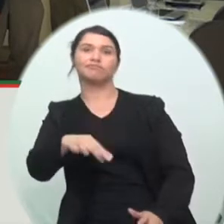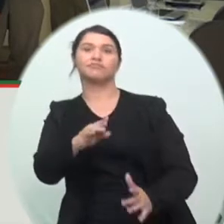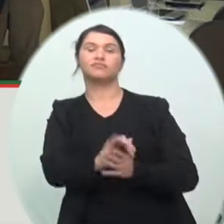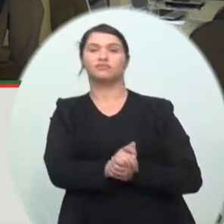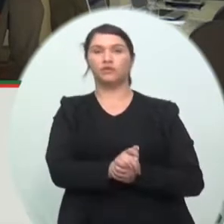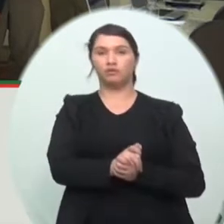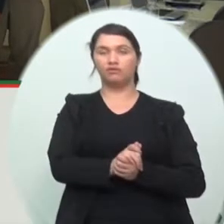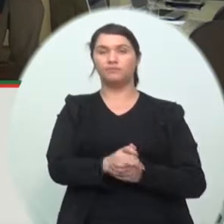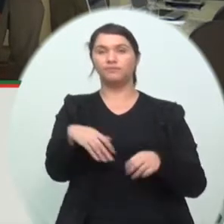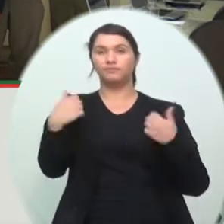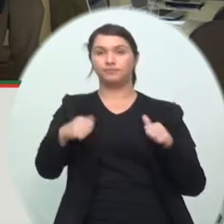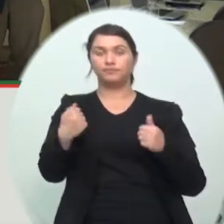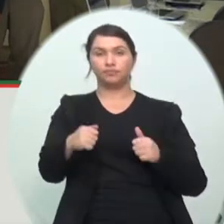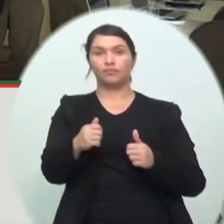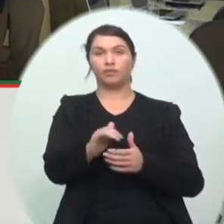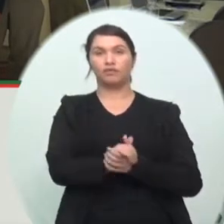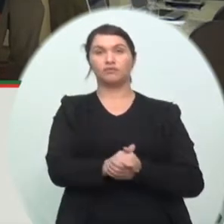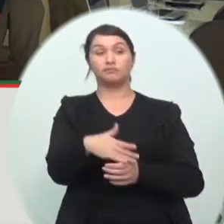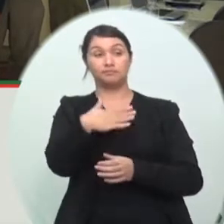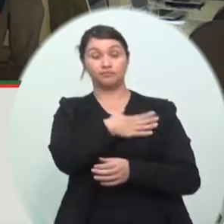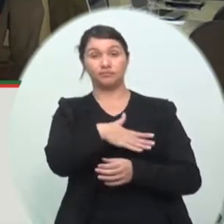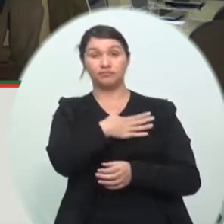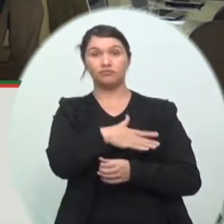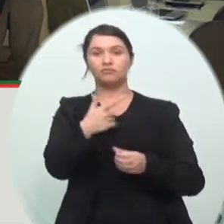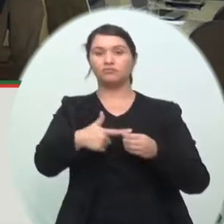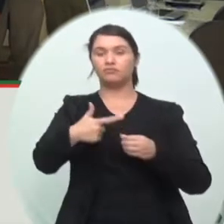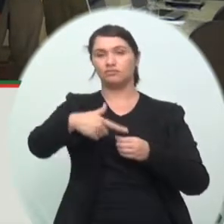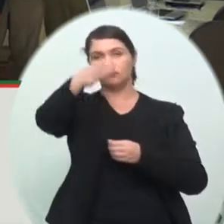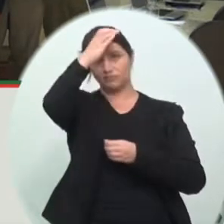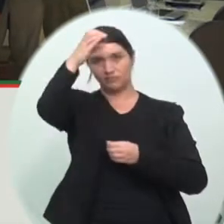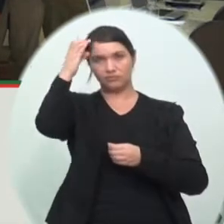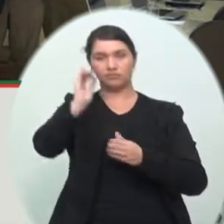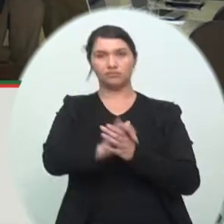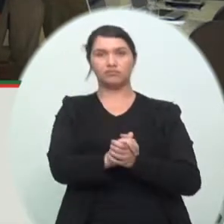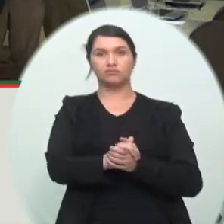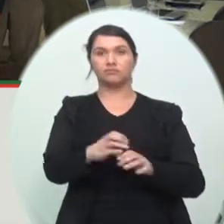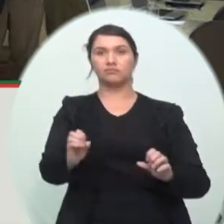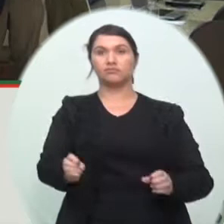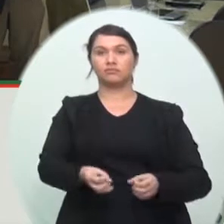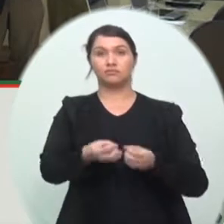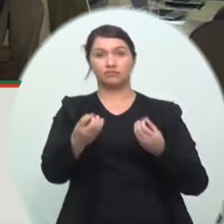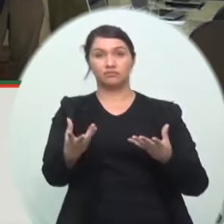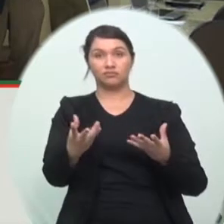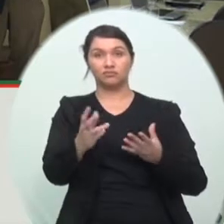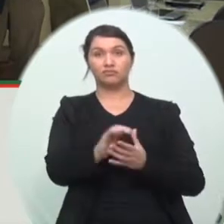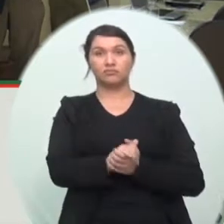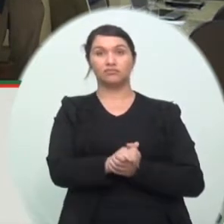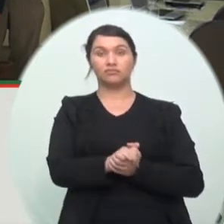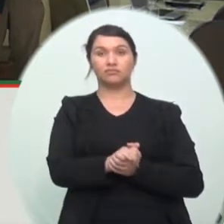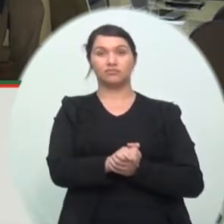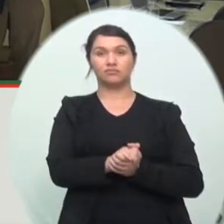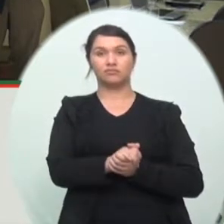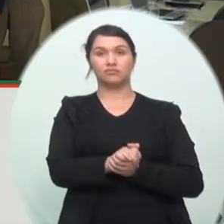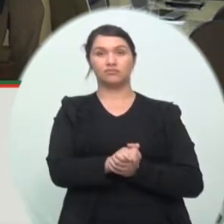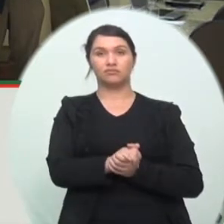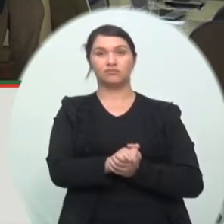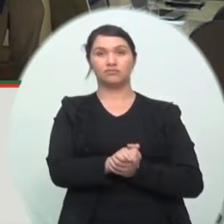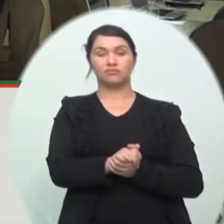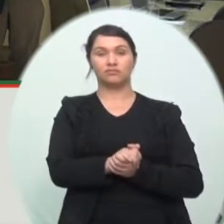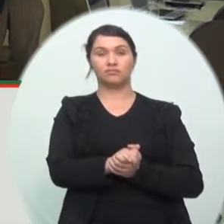Eu precisava gostar de Criciúma. Eu presenteava o meu sobrinho com a camisa do